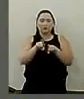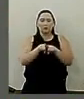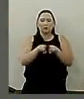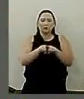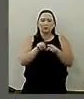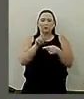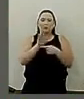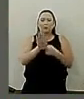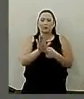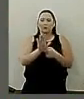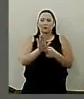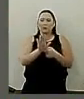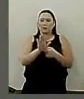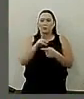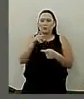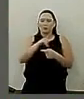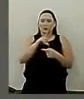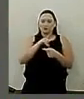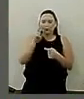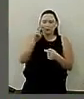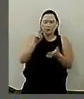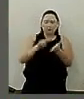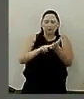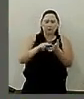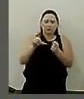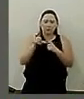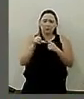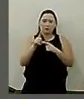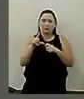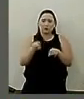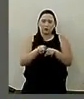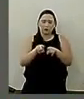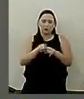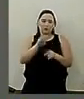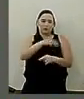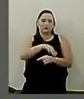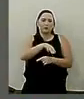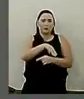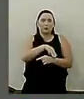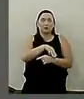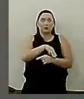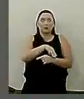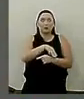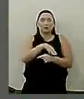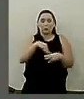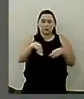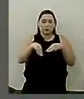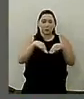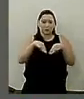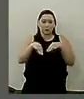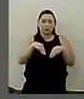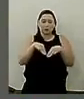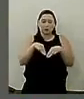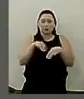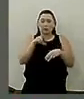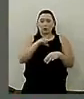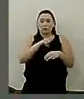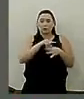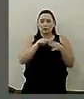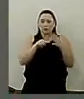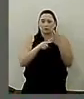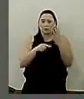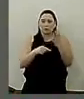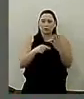e vale a pena você, depois de ler esse aqui de Lucas, ir ler o de Mateus e ler o de Marcos também. Os 4